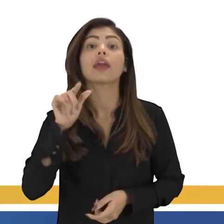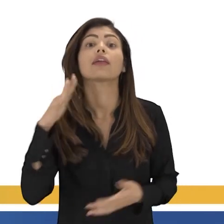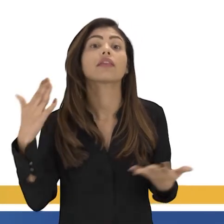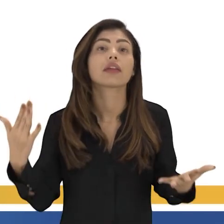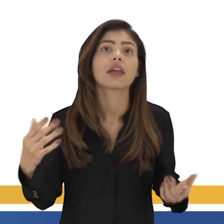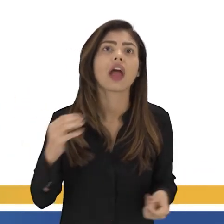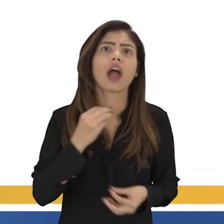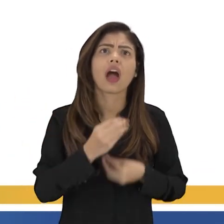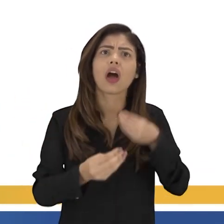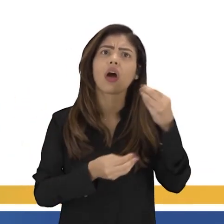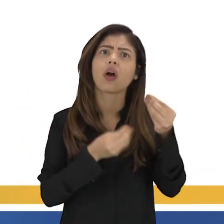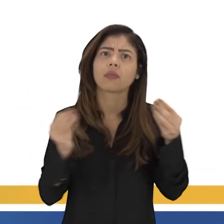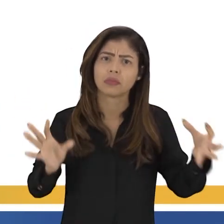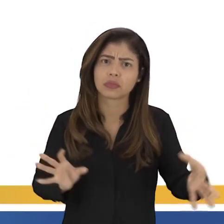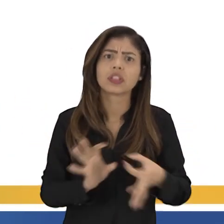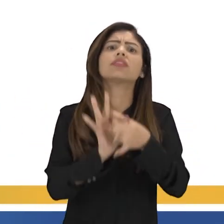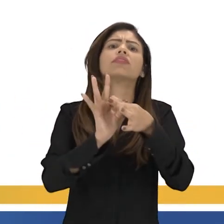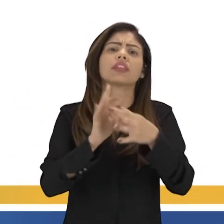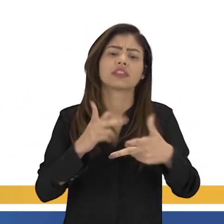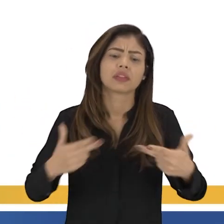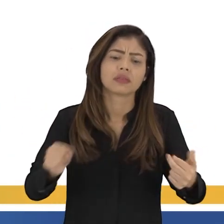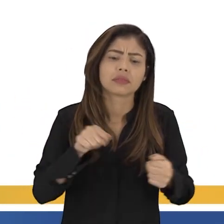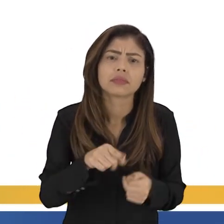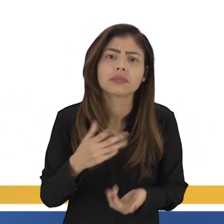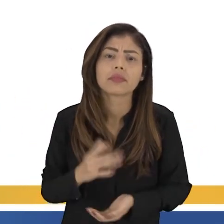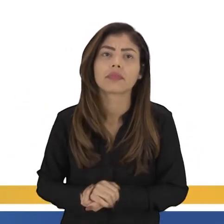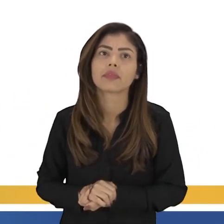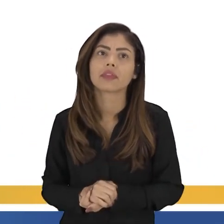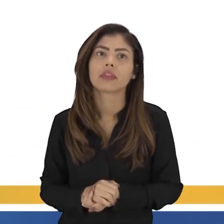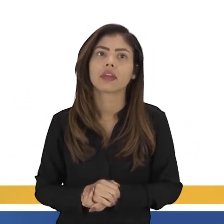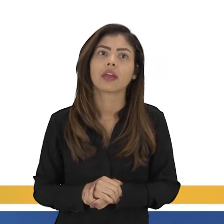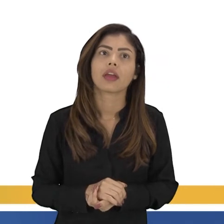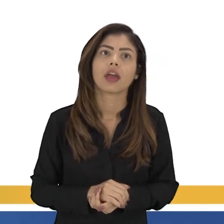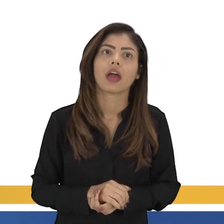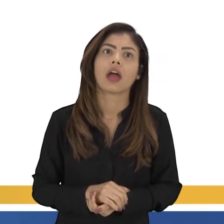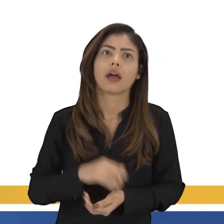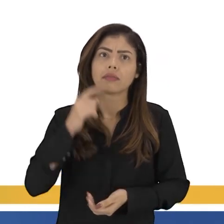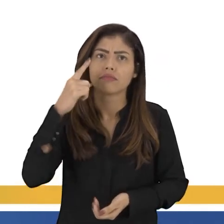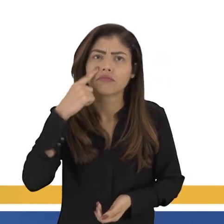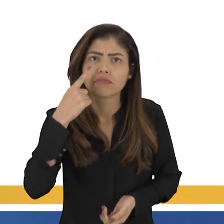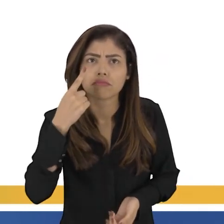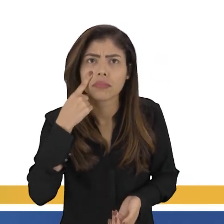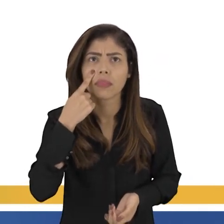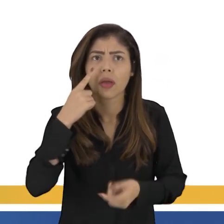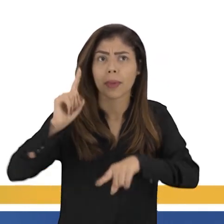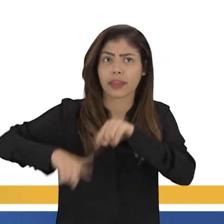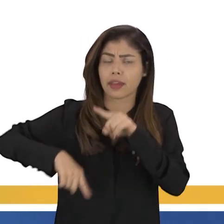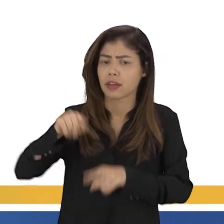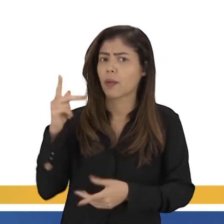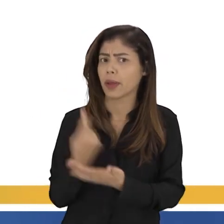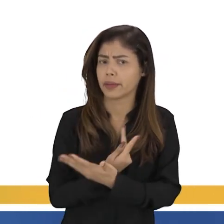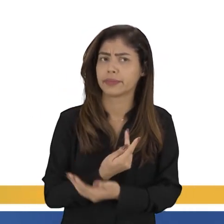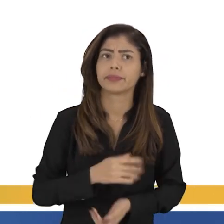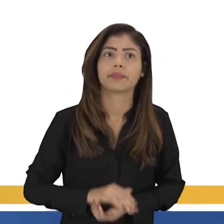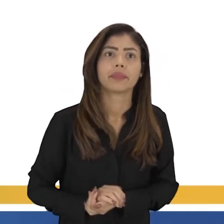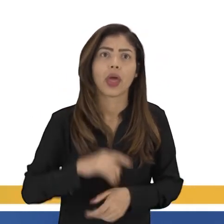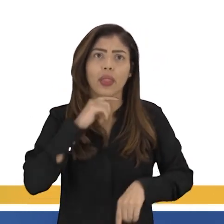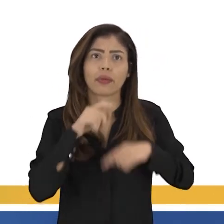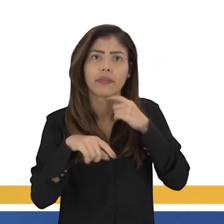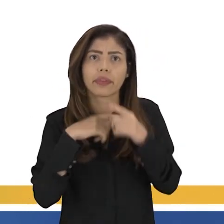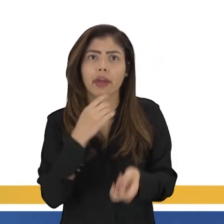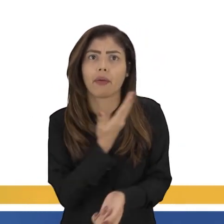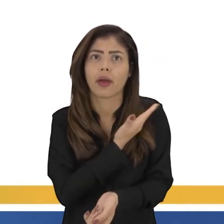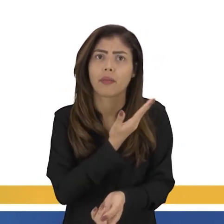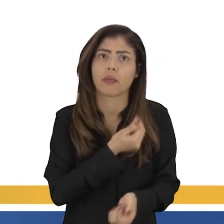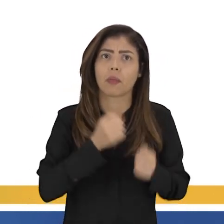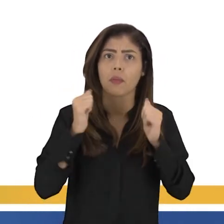como é que se liga essa coisa? E aí, suspeitar que o colega está com seu material por engano? Duvidar que o colega possa